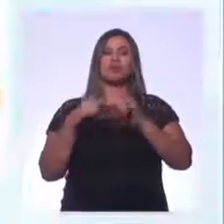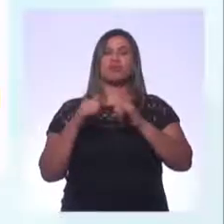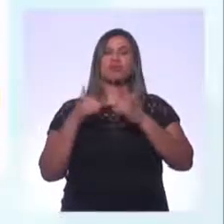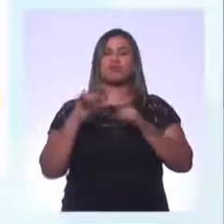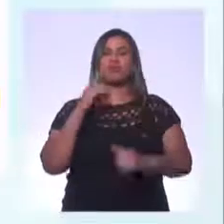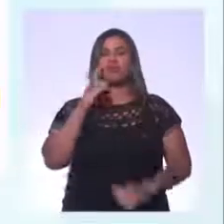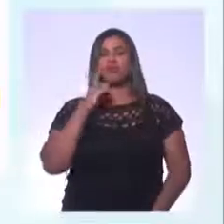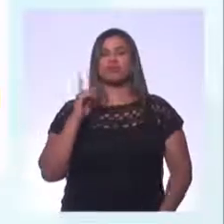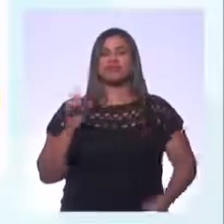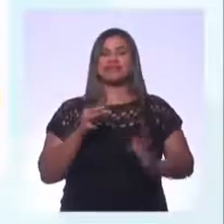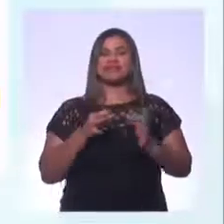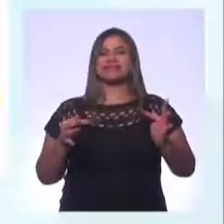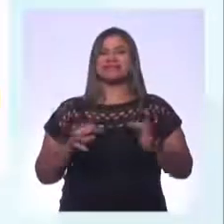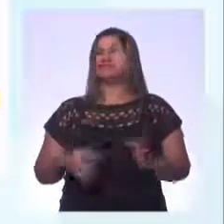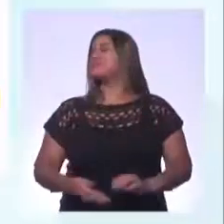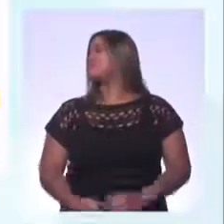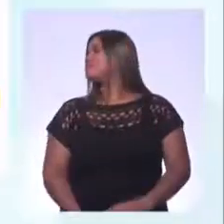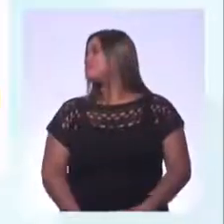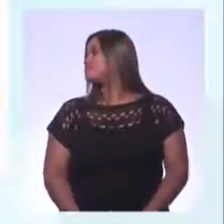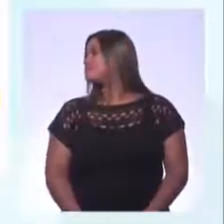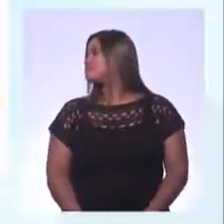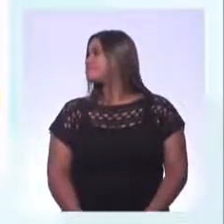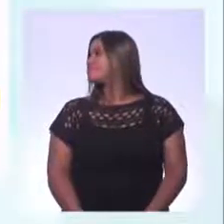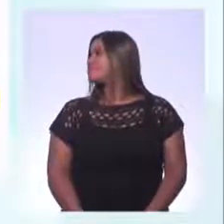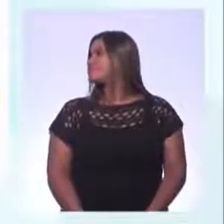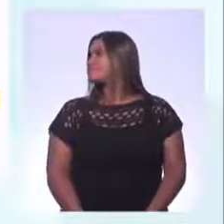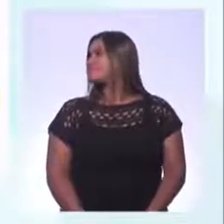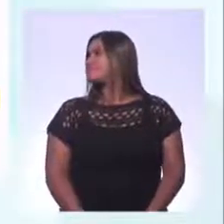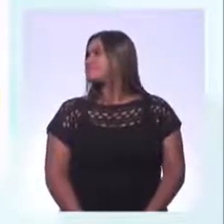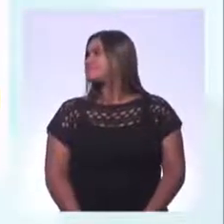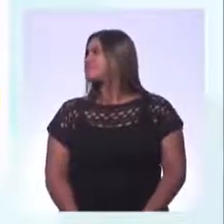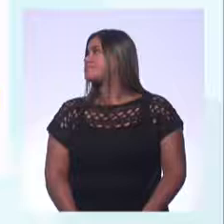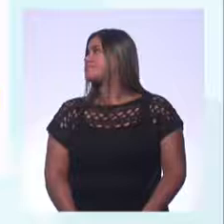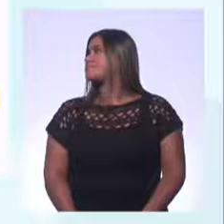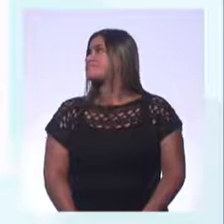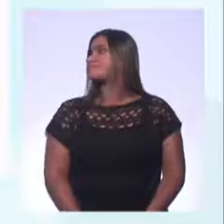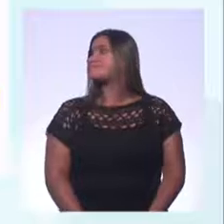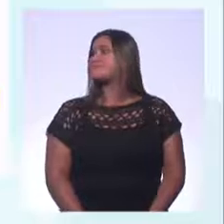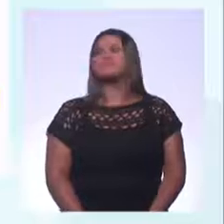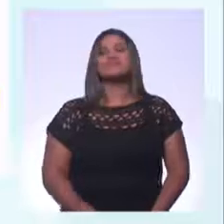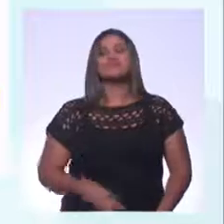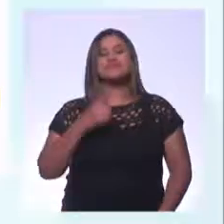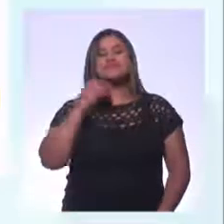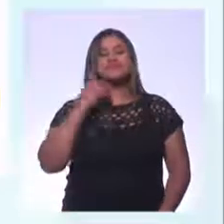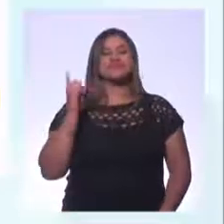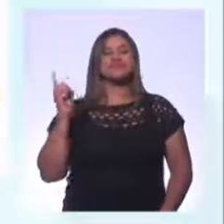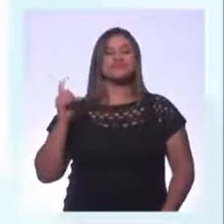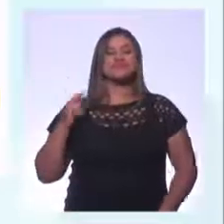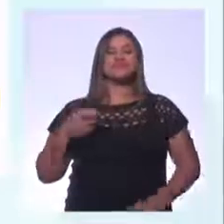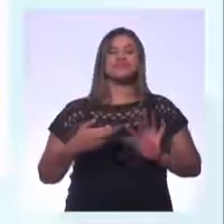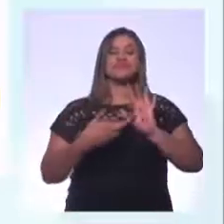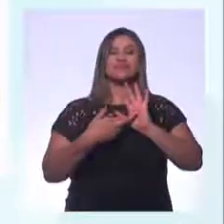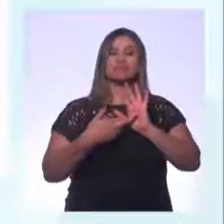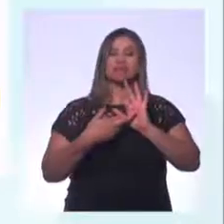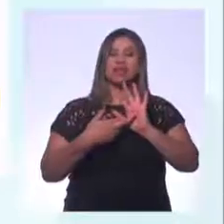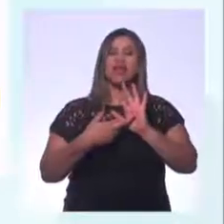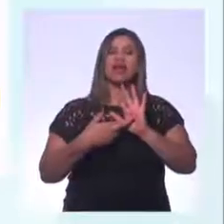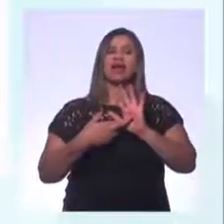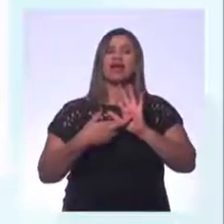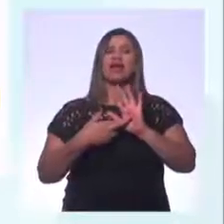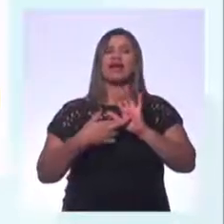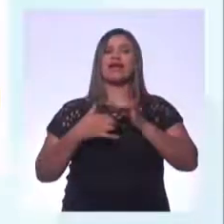elétrico simples. Na imagem da representação do circuito elétrico simples, nós temos